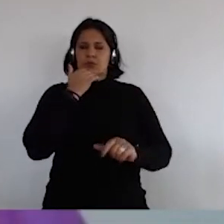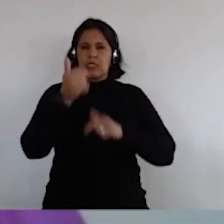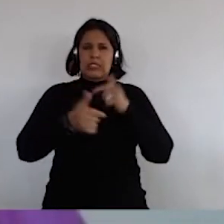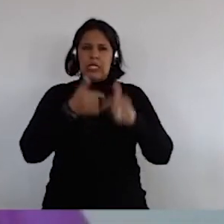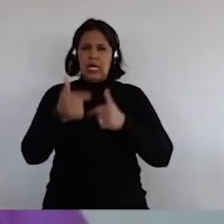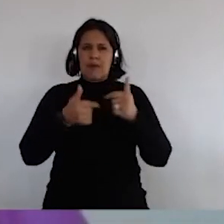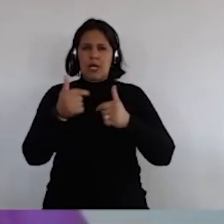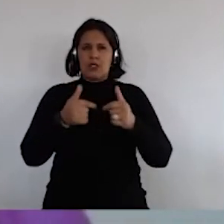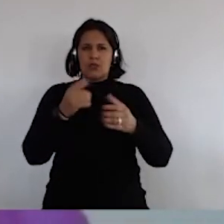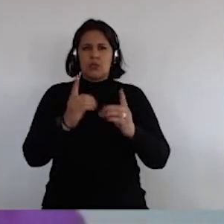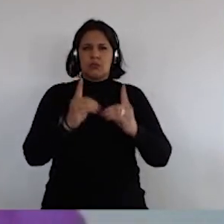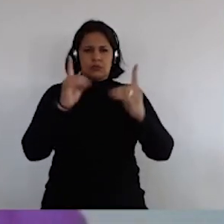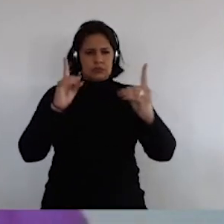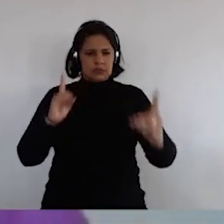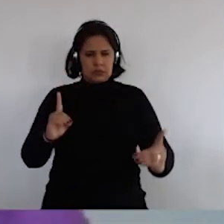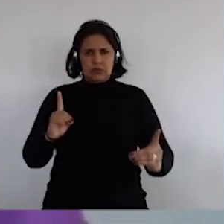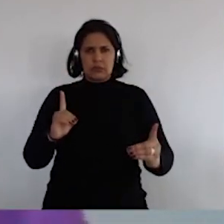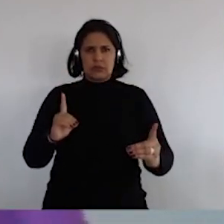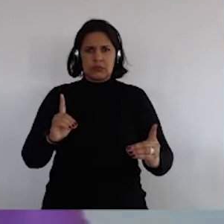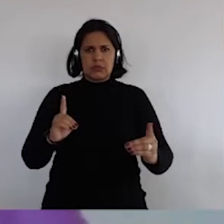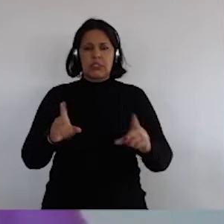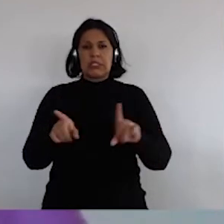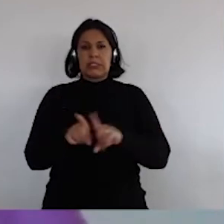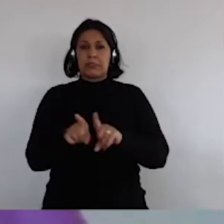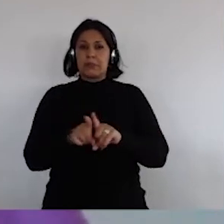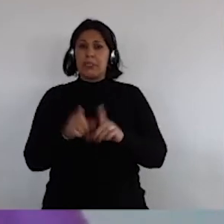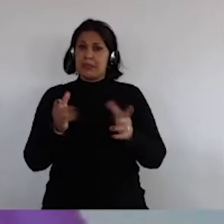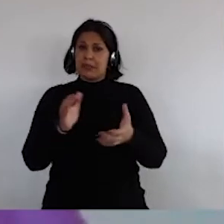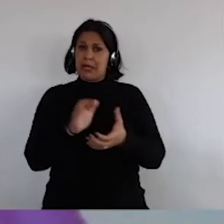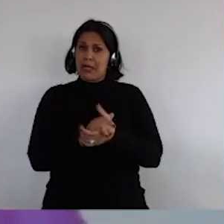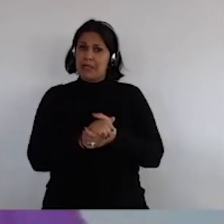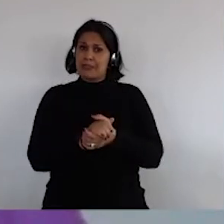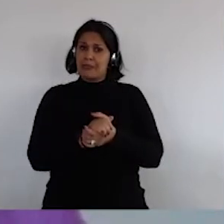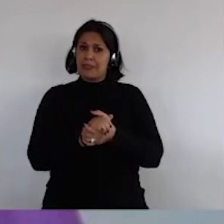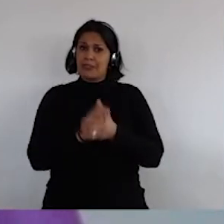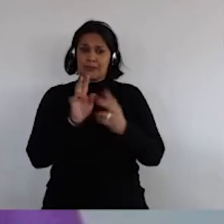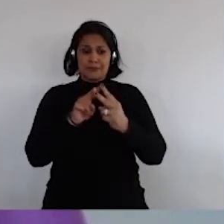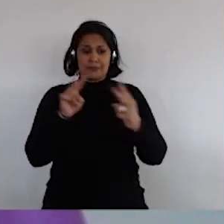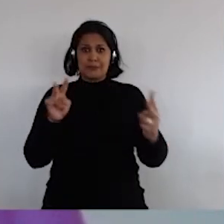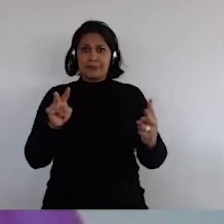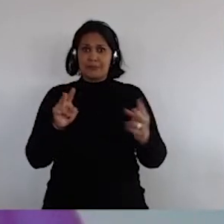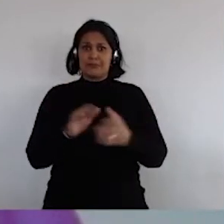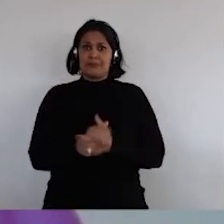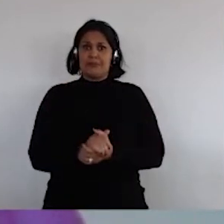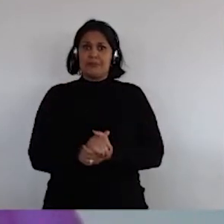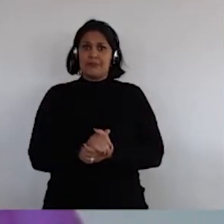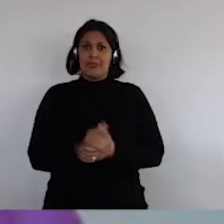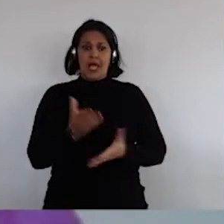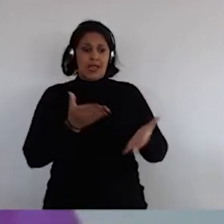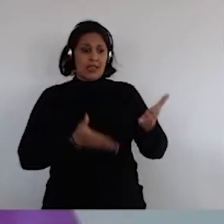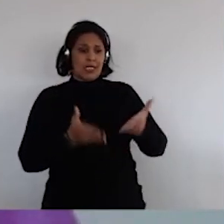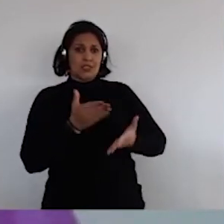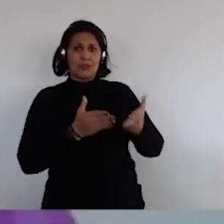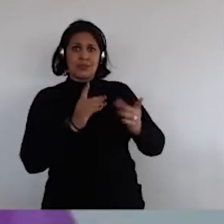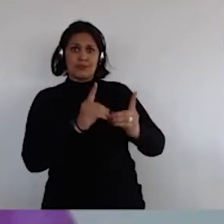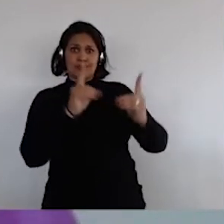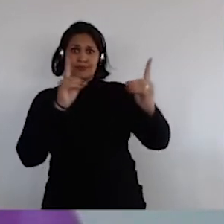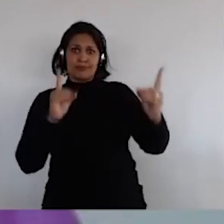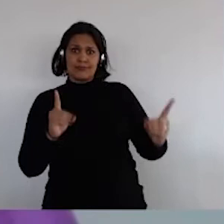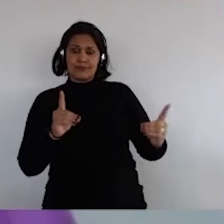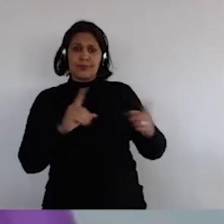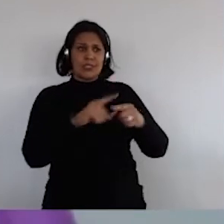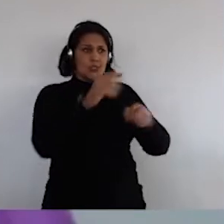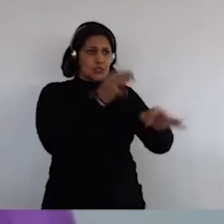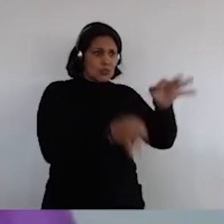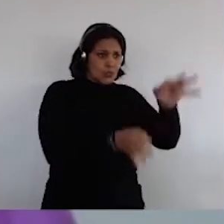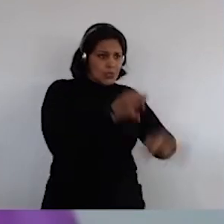sessões, reuniões, até casamentos virtuais, atendimento remoto, seja com juiz, com magistrado, com